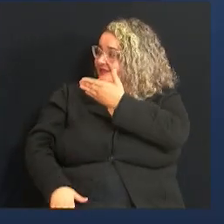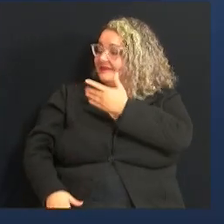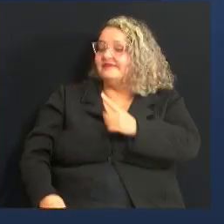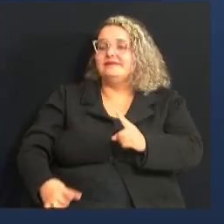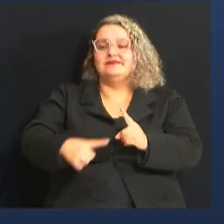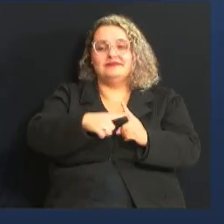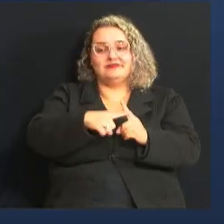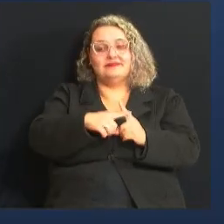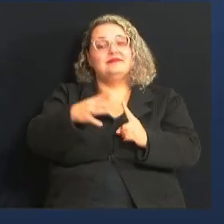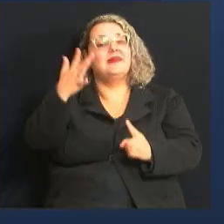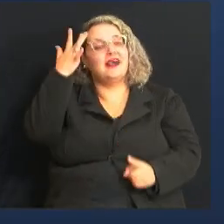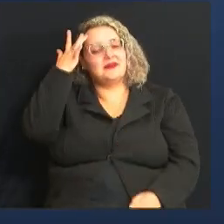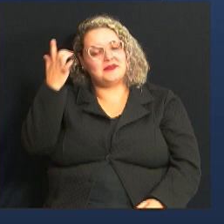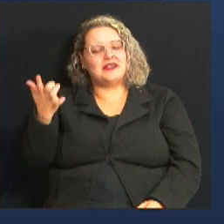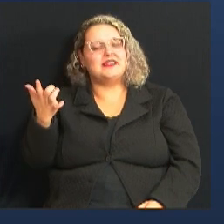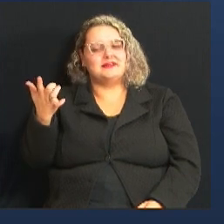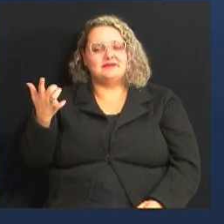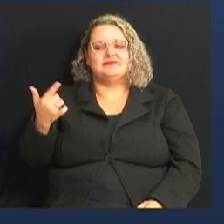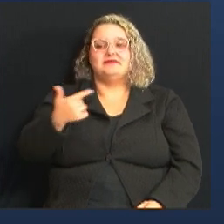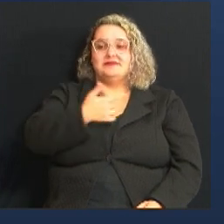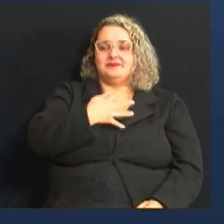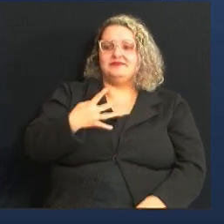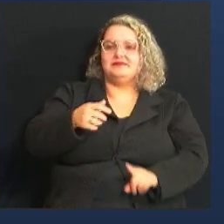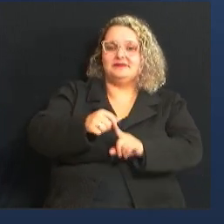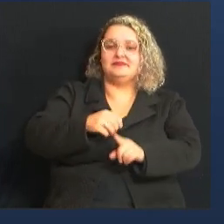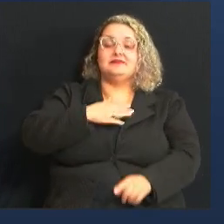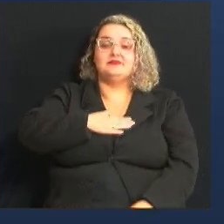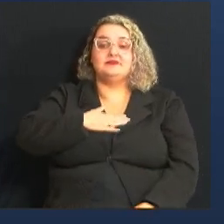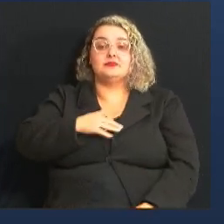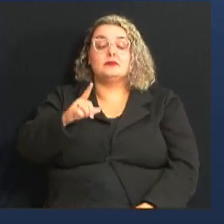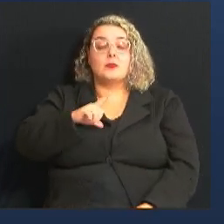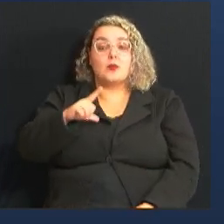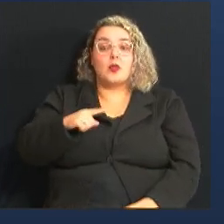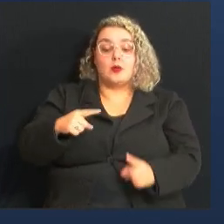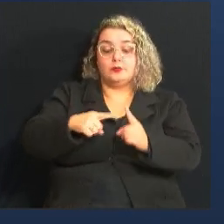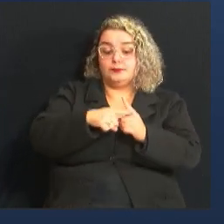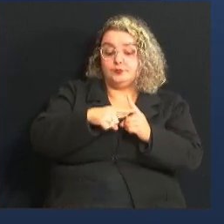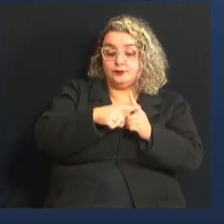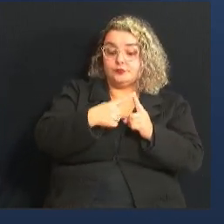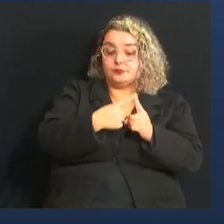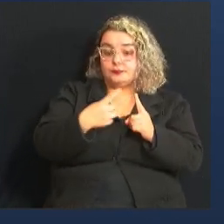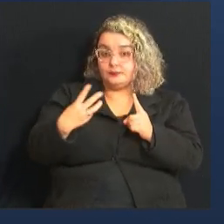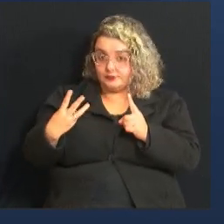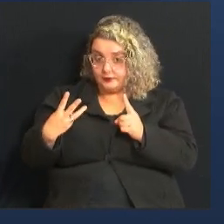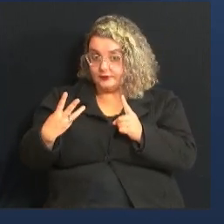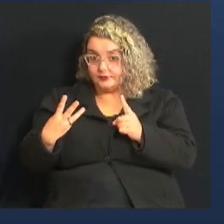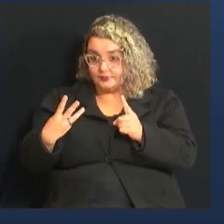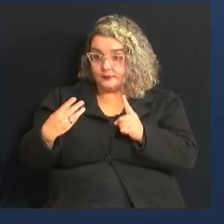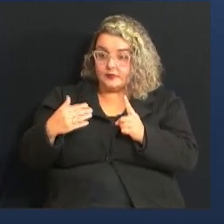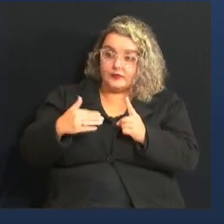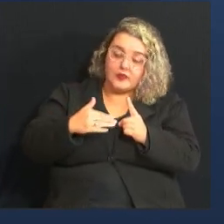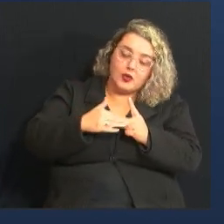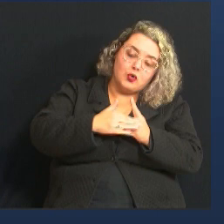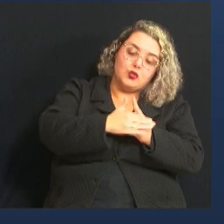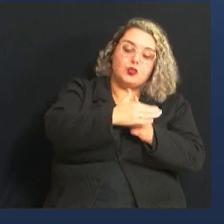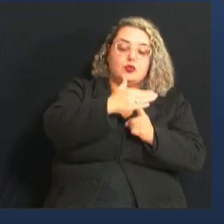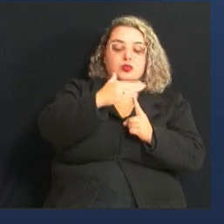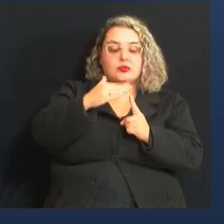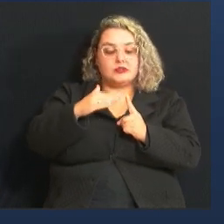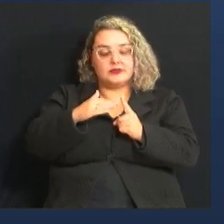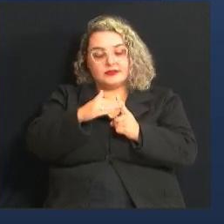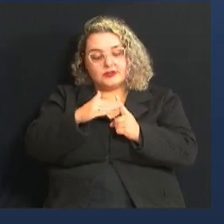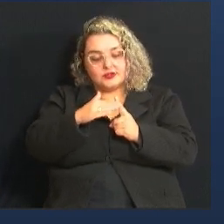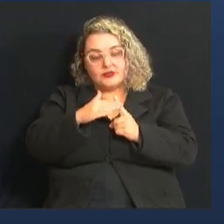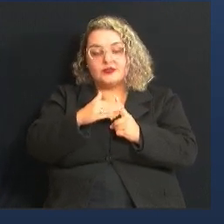amanhã, quarta-feira, 24 de agosto, nós temos mínima de 13 graus, ao longo do dia essa